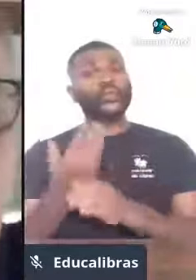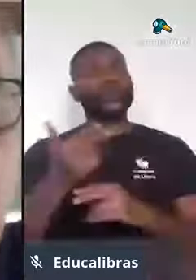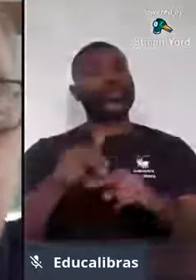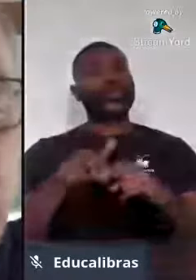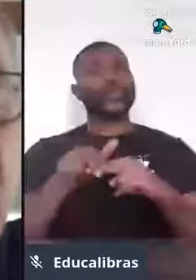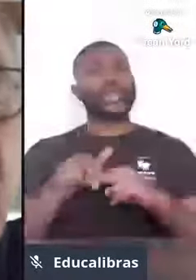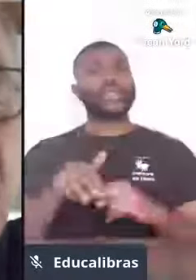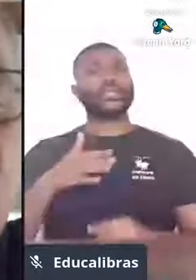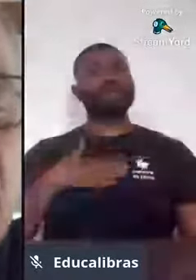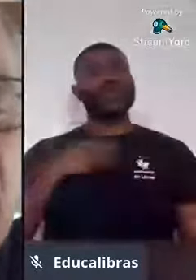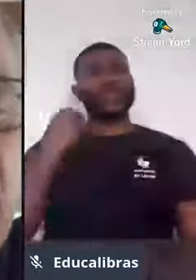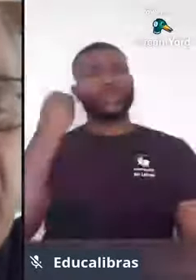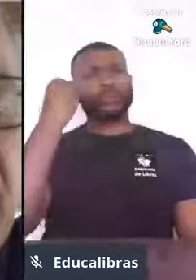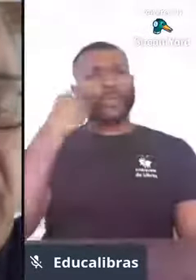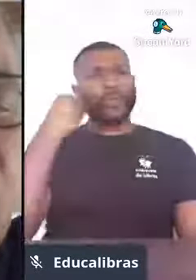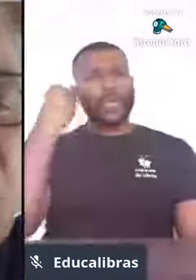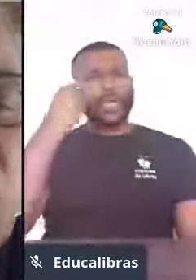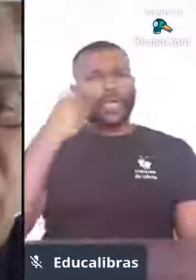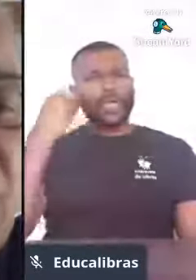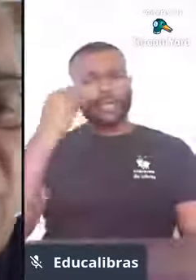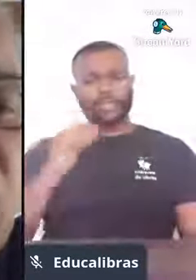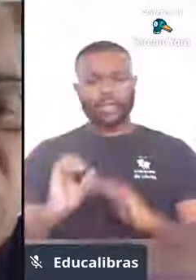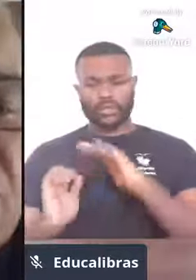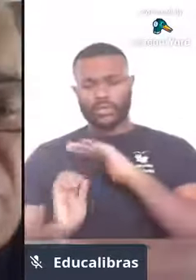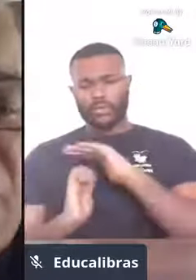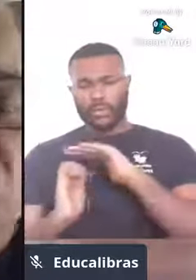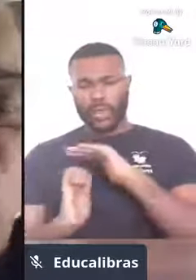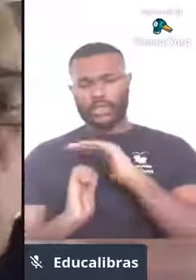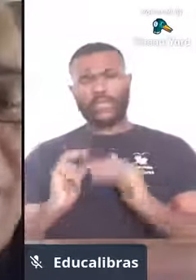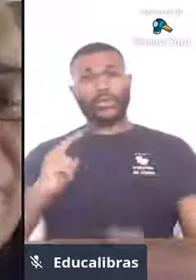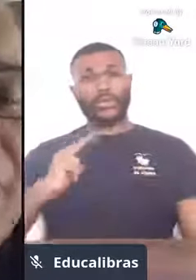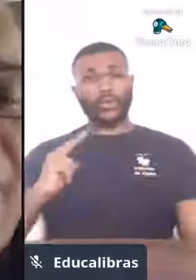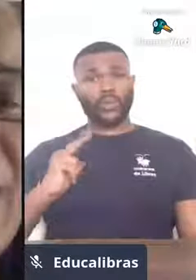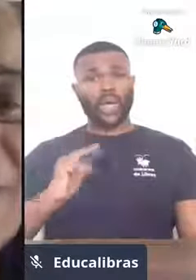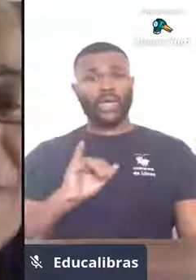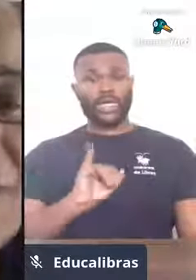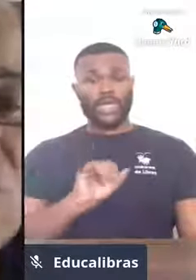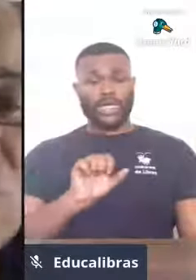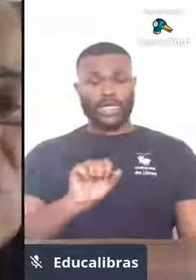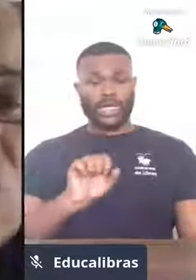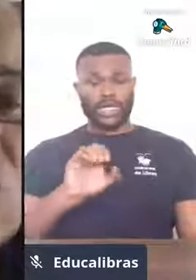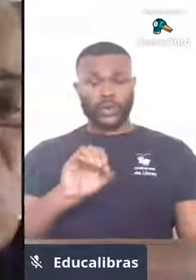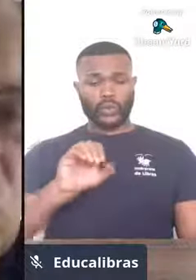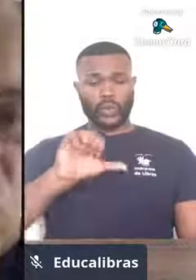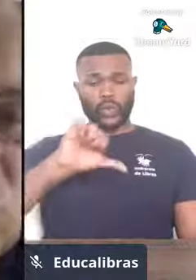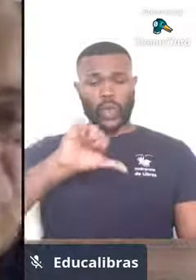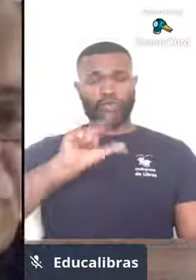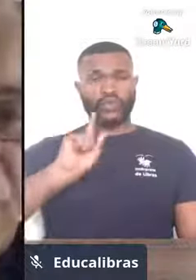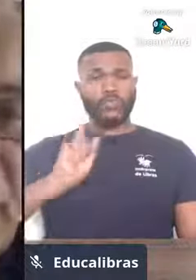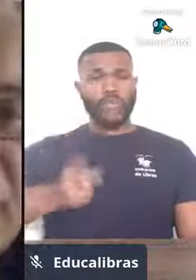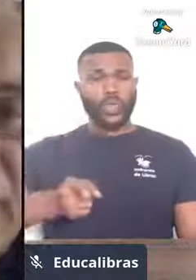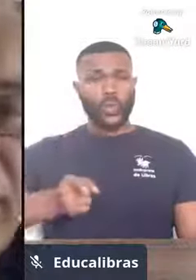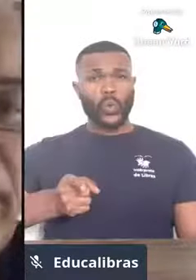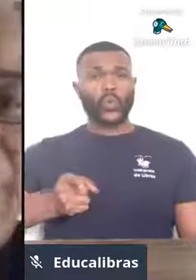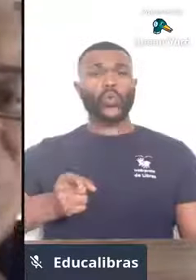experiência no campo privado, a ideia do ISO 9000, ou seja, da qualidade às ações dos